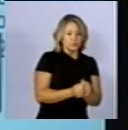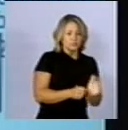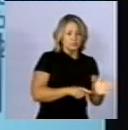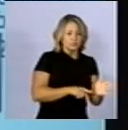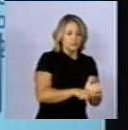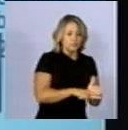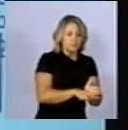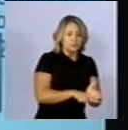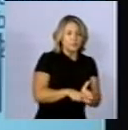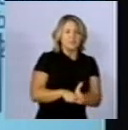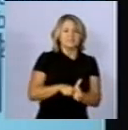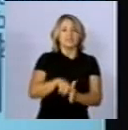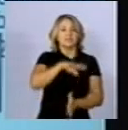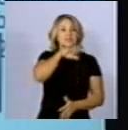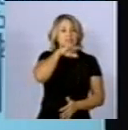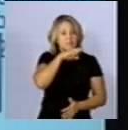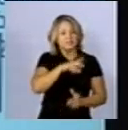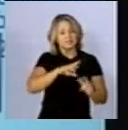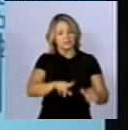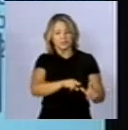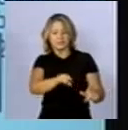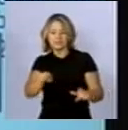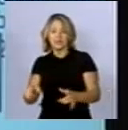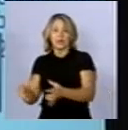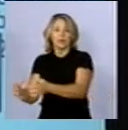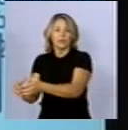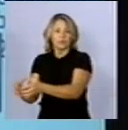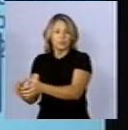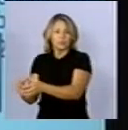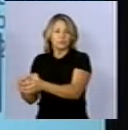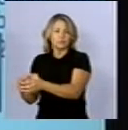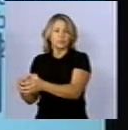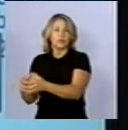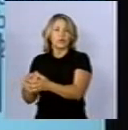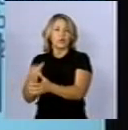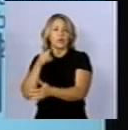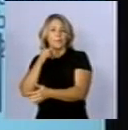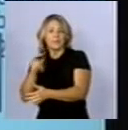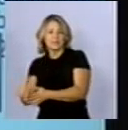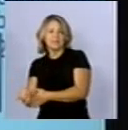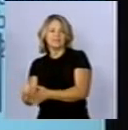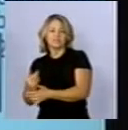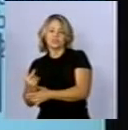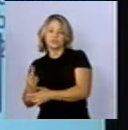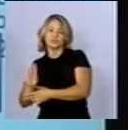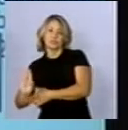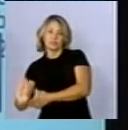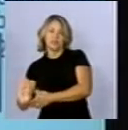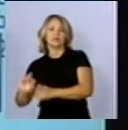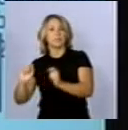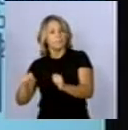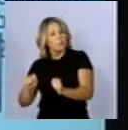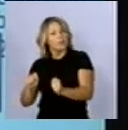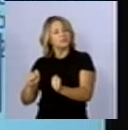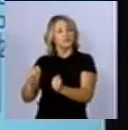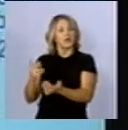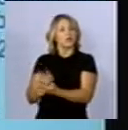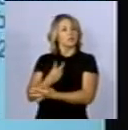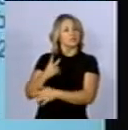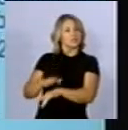A classificação dos campos magnéticos, que é o que nos preocupa, é 2B, possivelmente cancerígeno, pouco